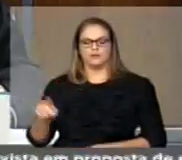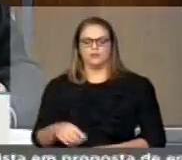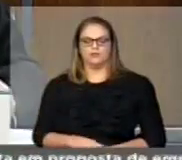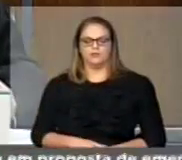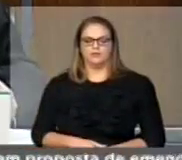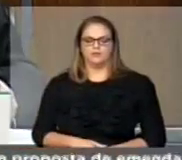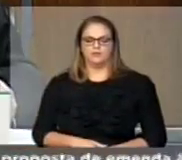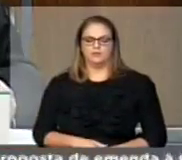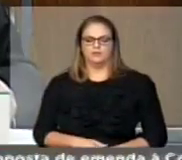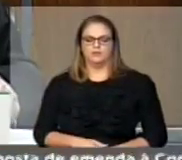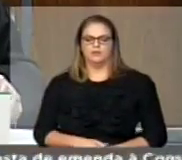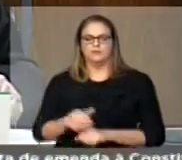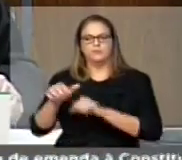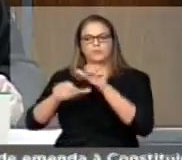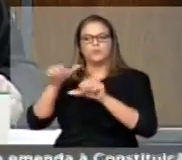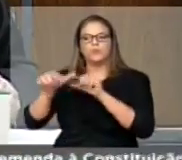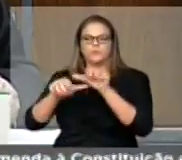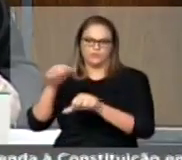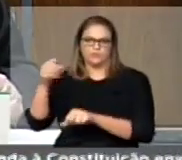muda para não.